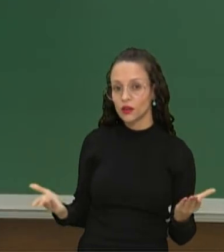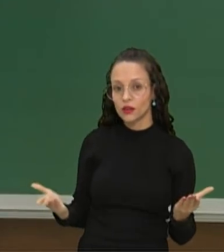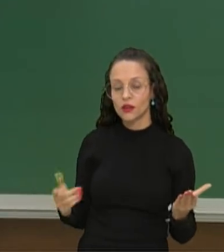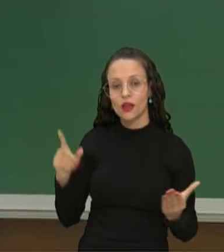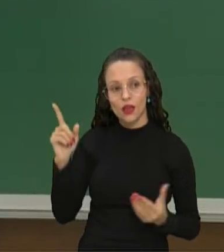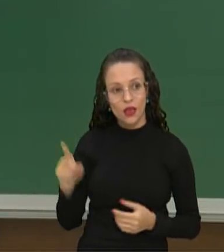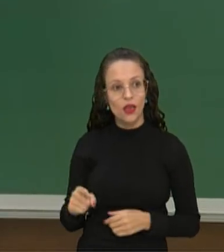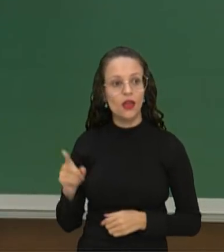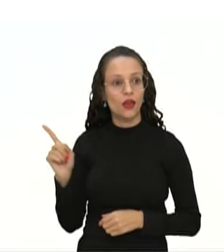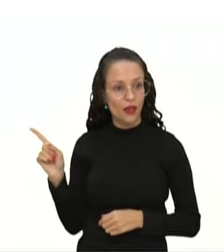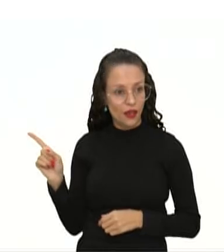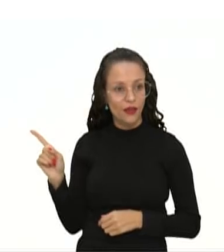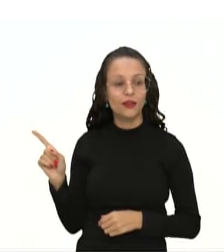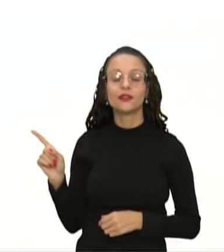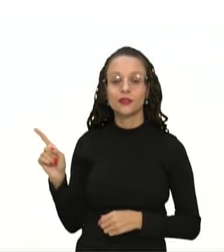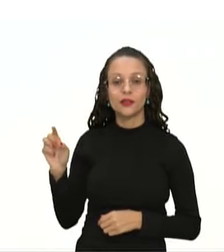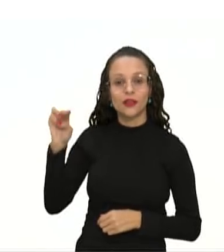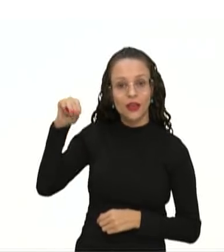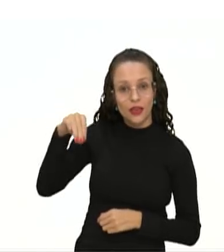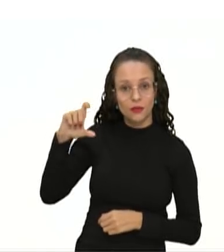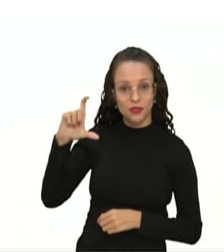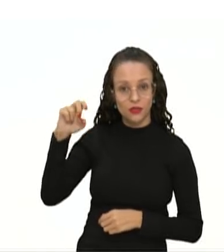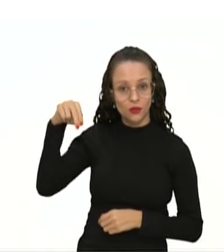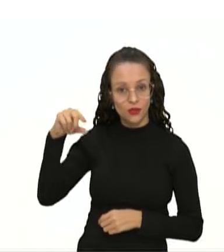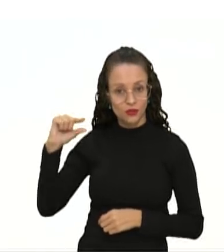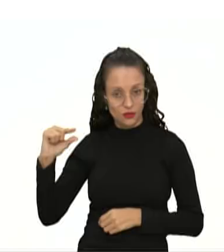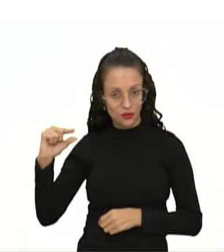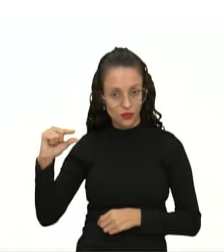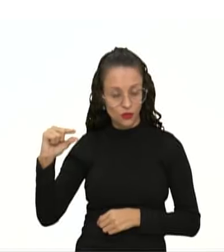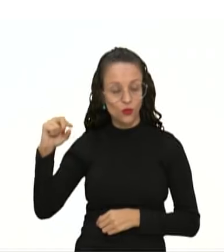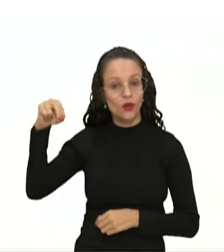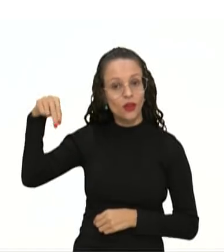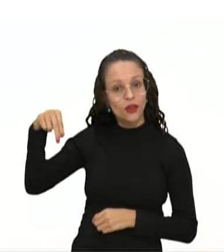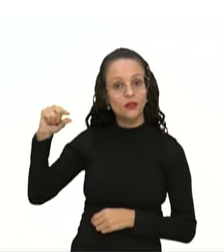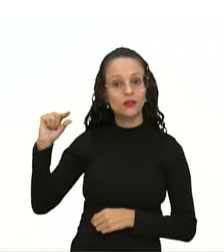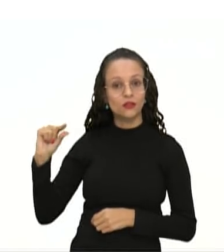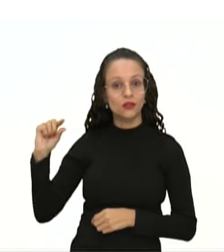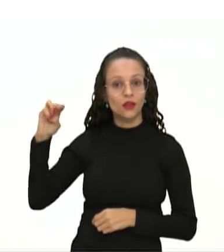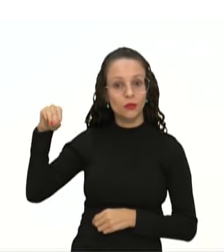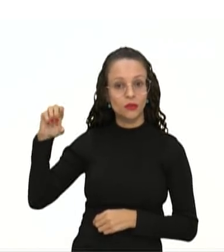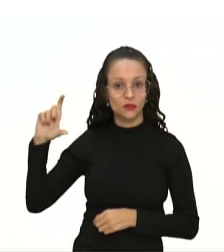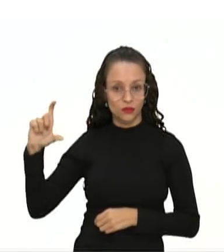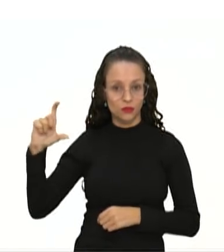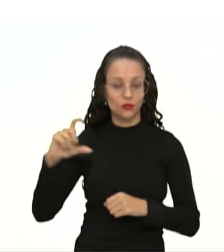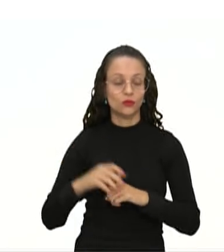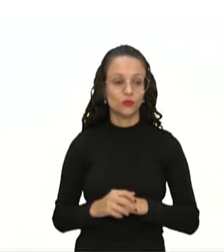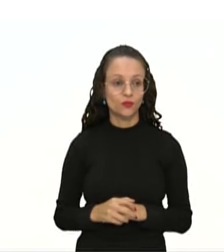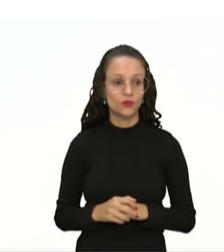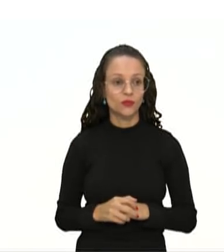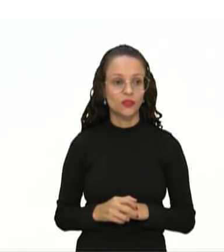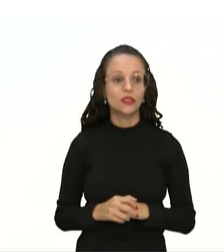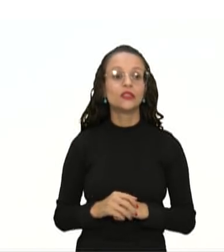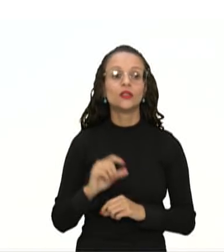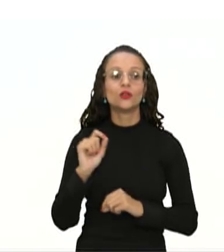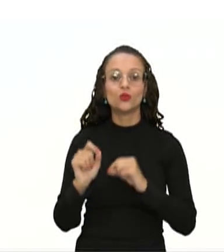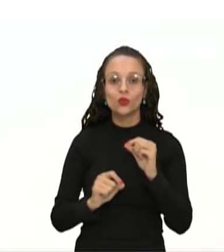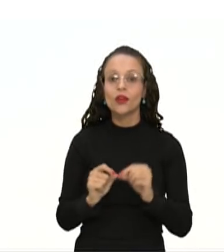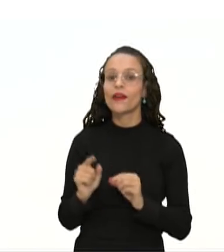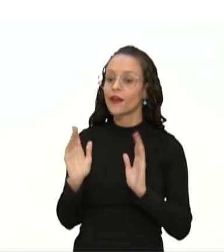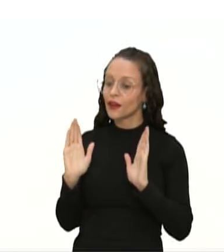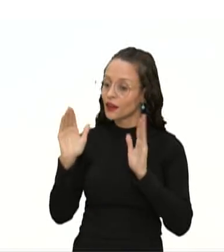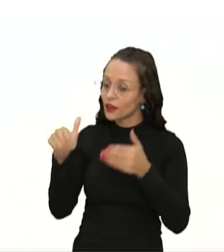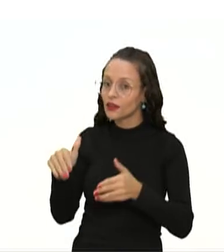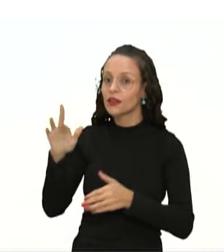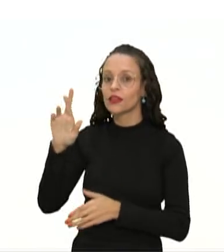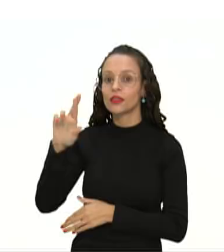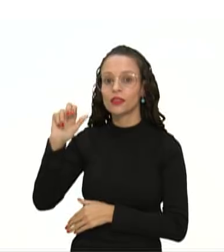o parental, gente. Então, Mzão, Nzinho, Mzinho, Nzão. E ele está em formato trans,